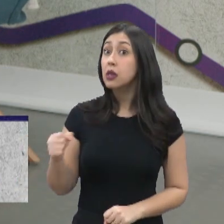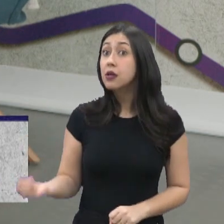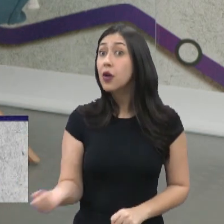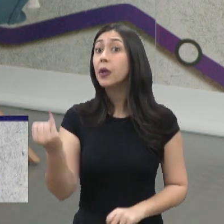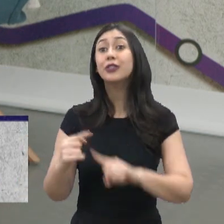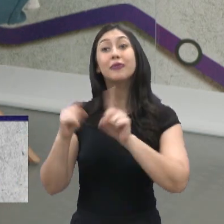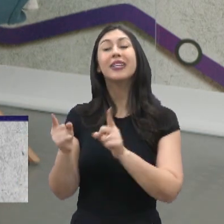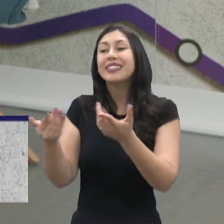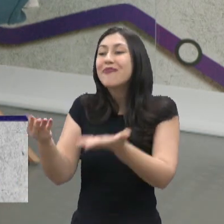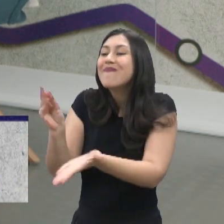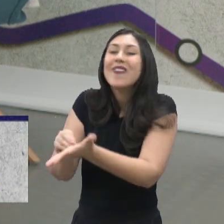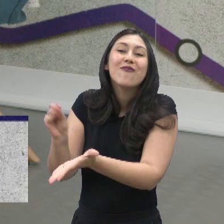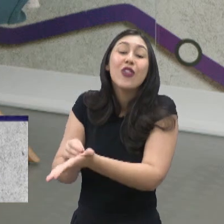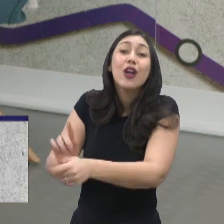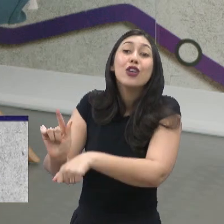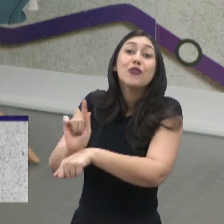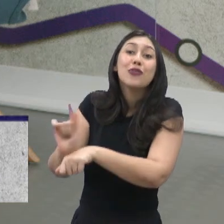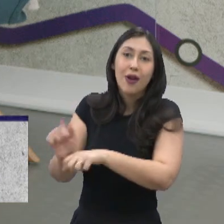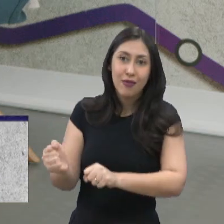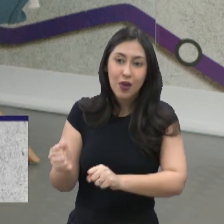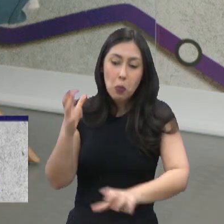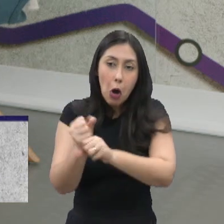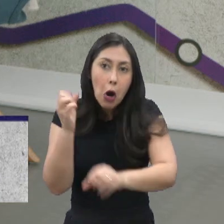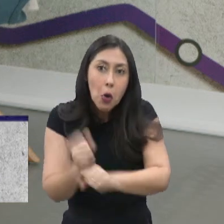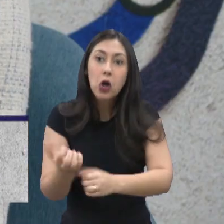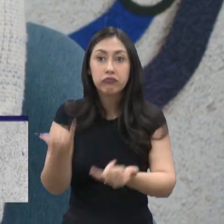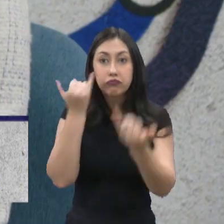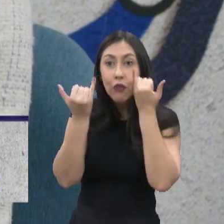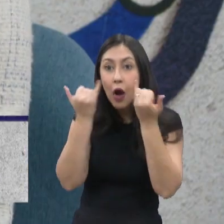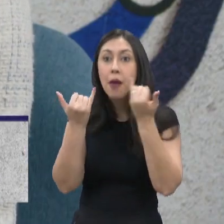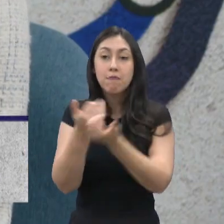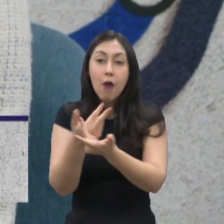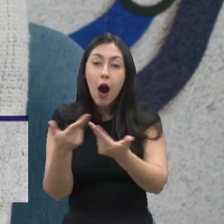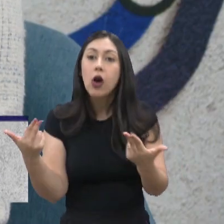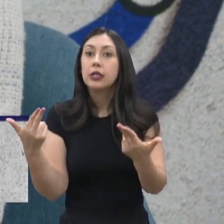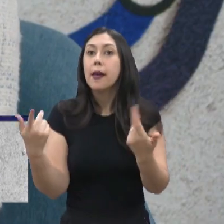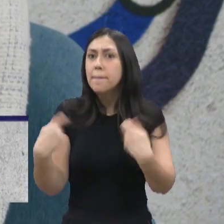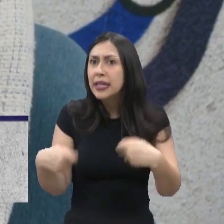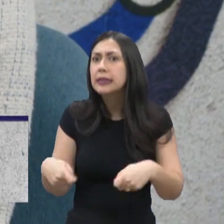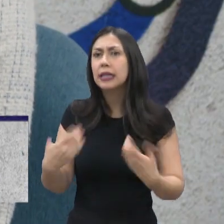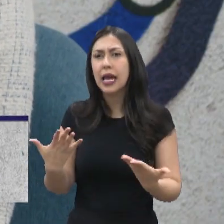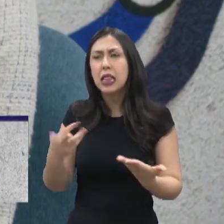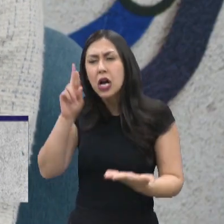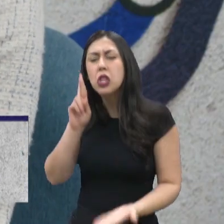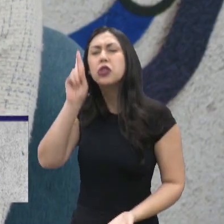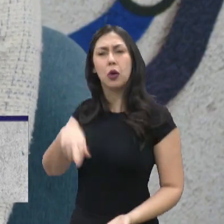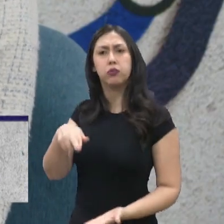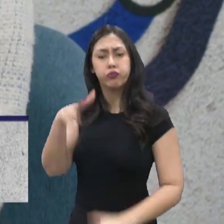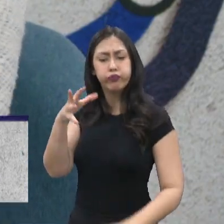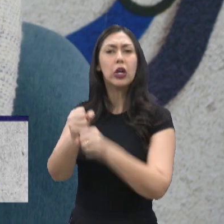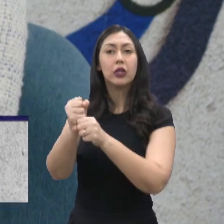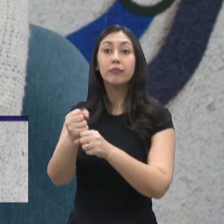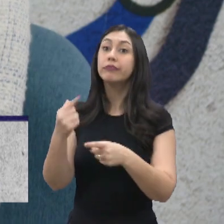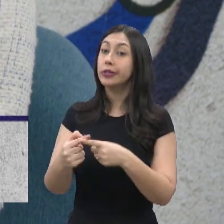fica faltando aí essa gestão de números, de dados, de informações, esse olhar um pouco mais aí criterioso, que é necessário